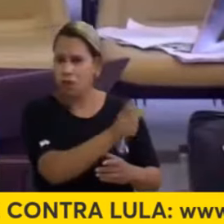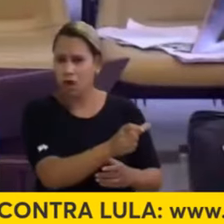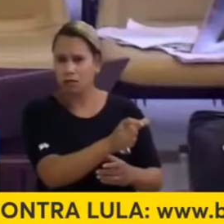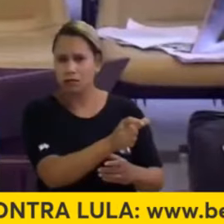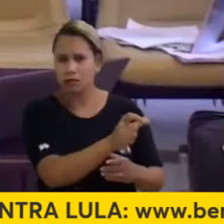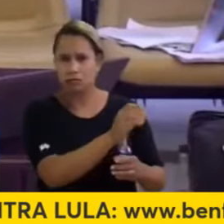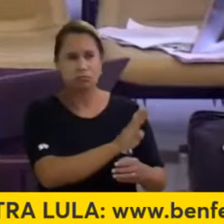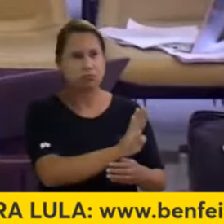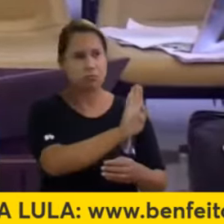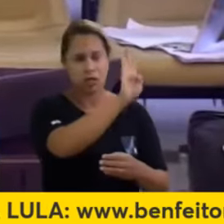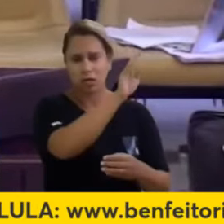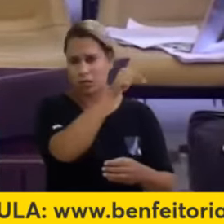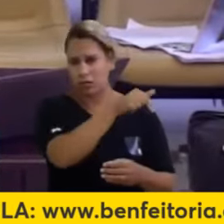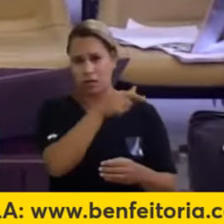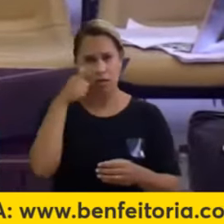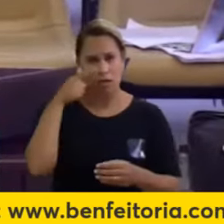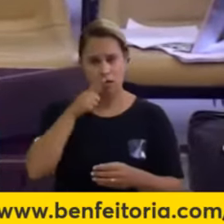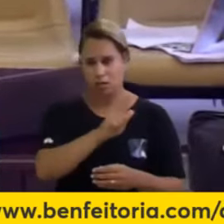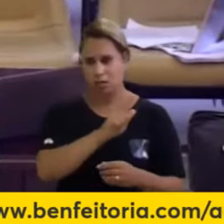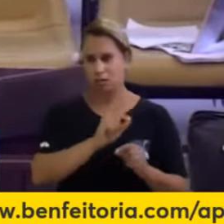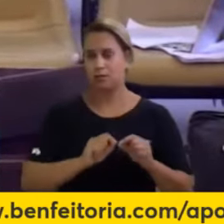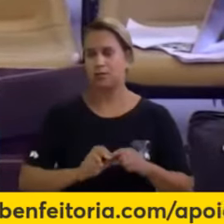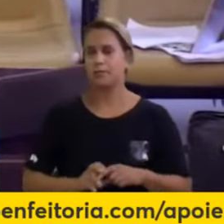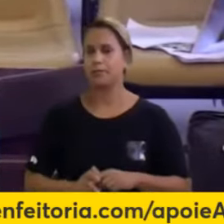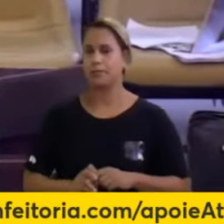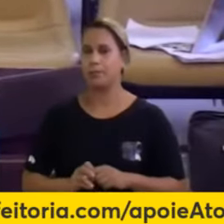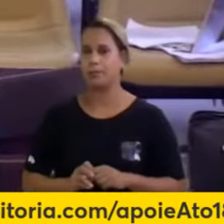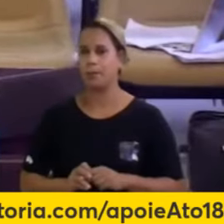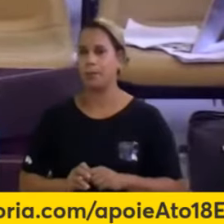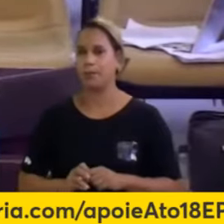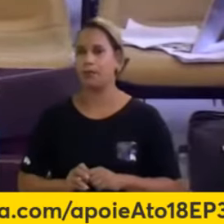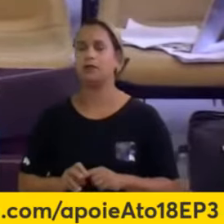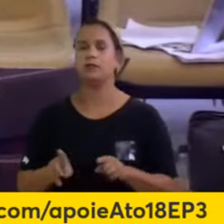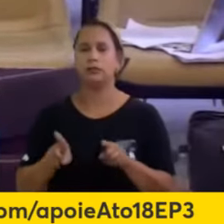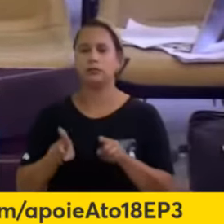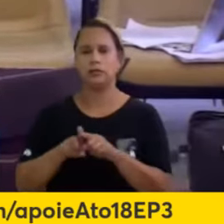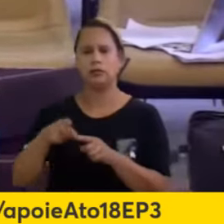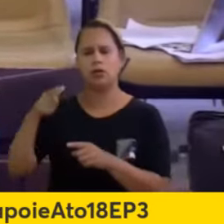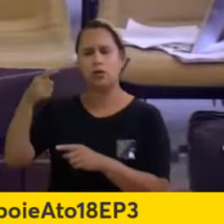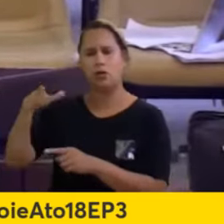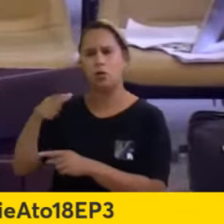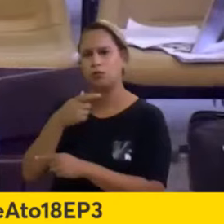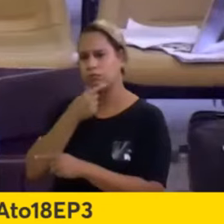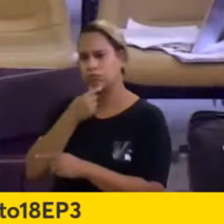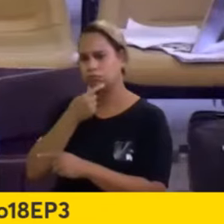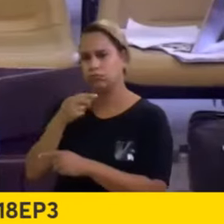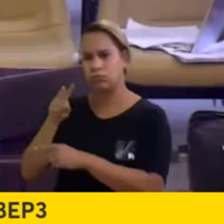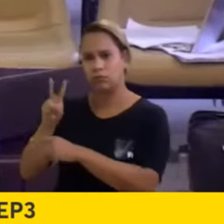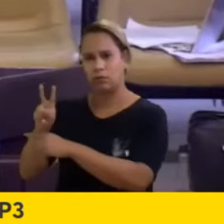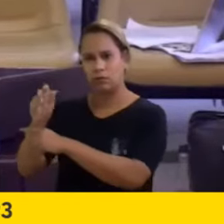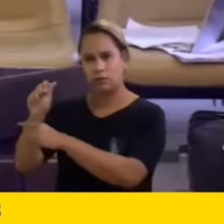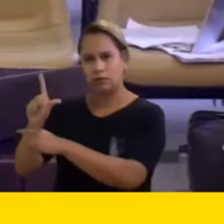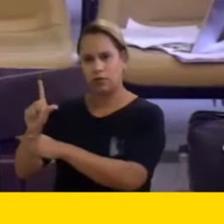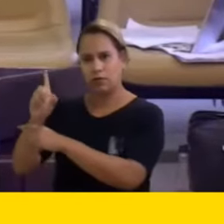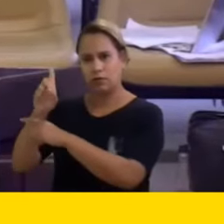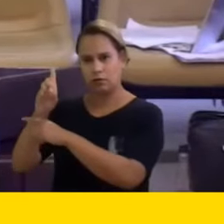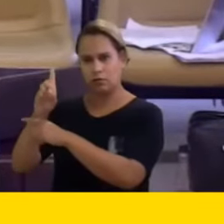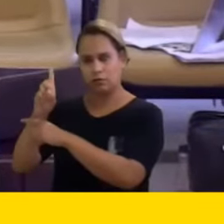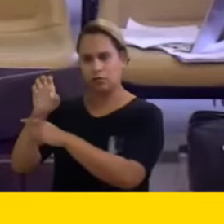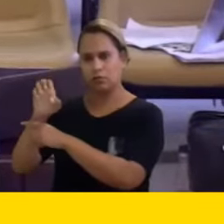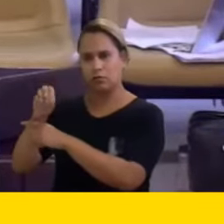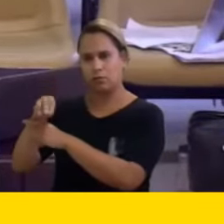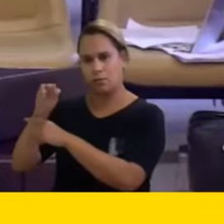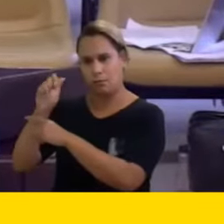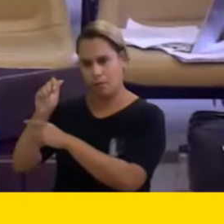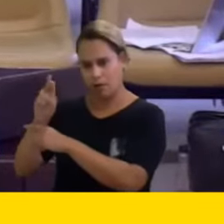Zec Dirceu que falou isso não O Valdemar da Neto isso consta esse primeiro trecho consta do memorial que eu deixei a vossas excelências